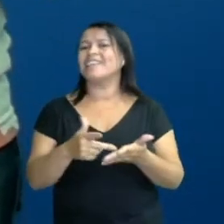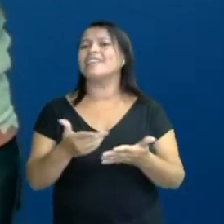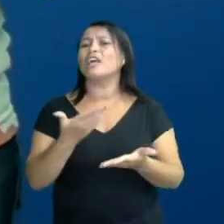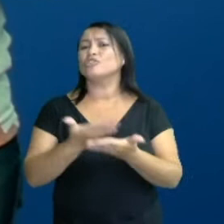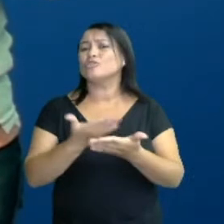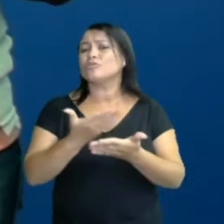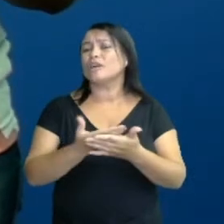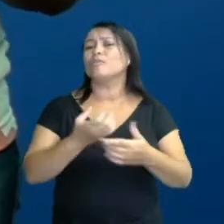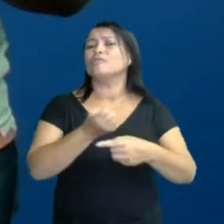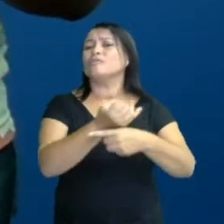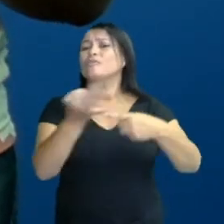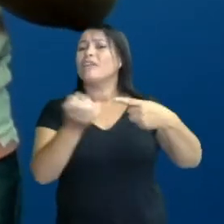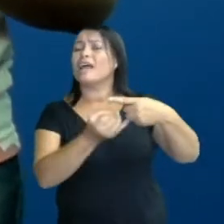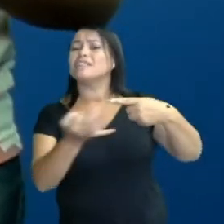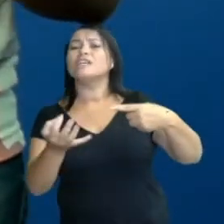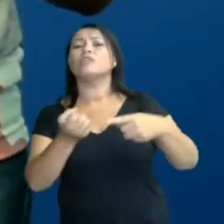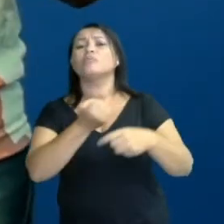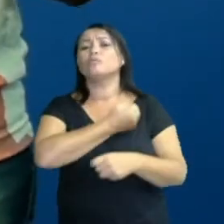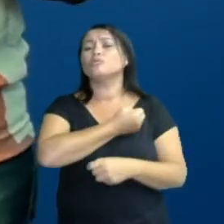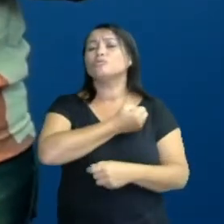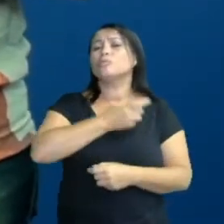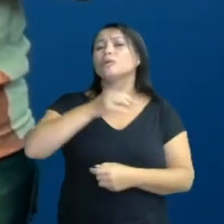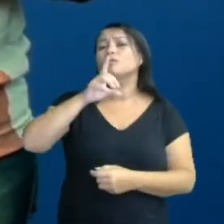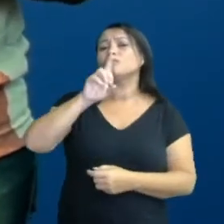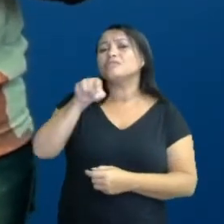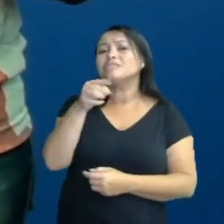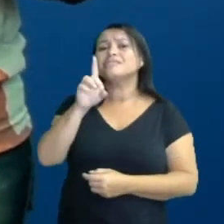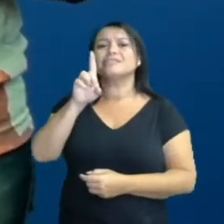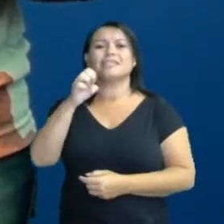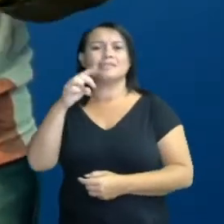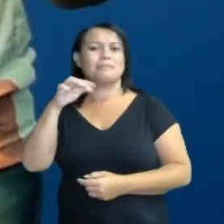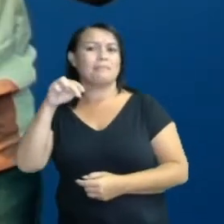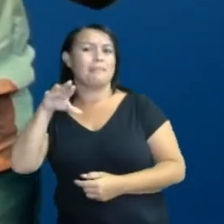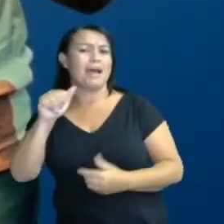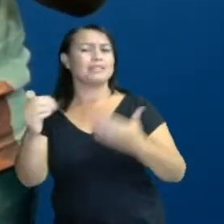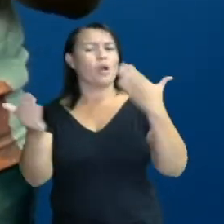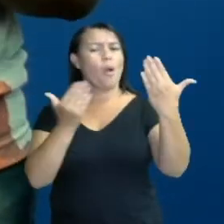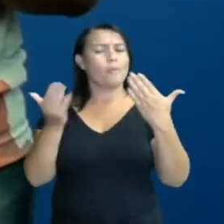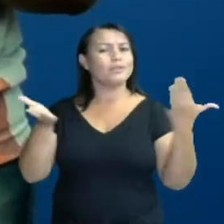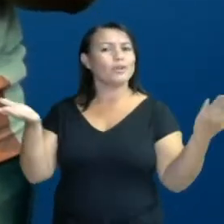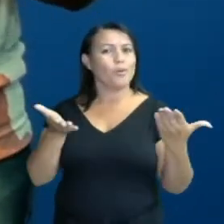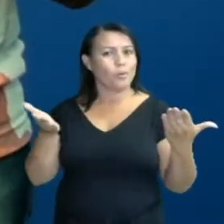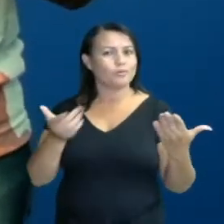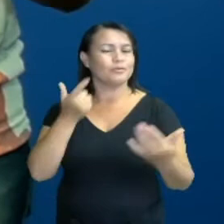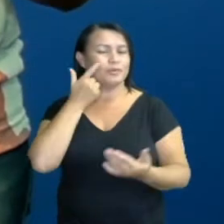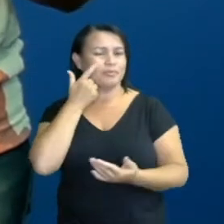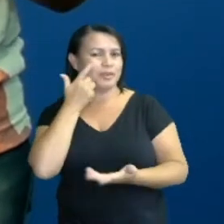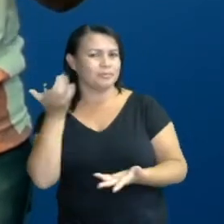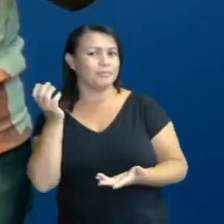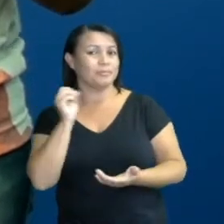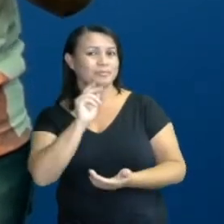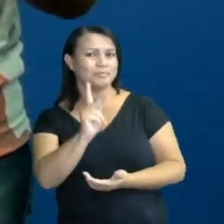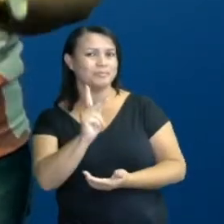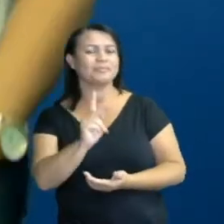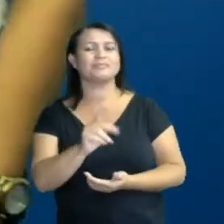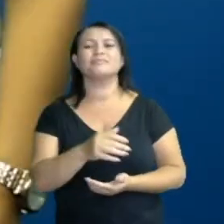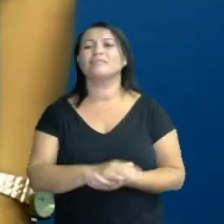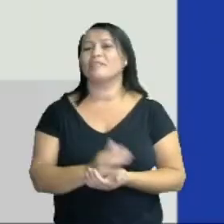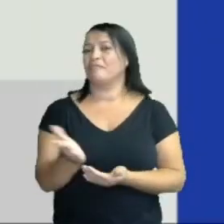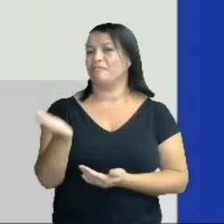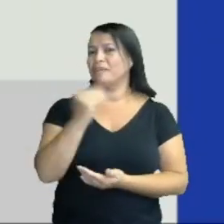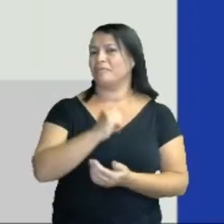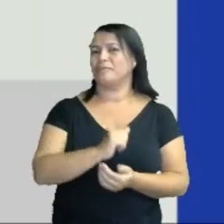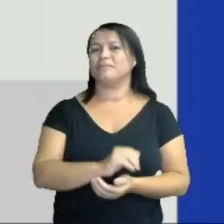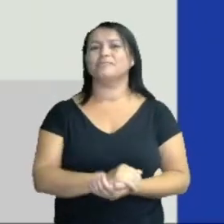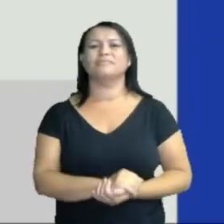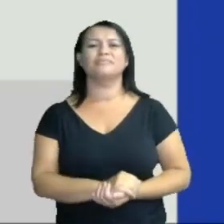Estudamos fração, estudamos os números decimais e hoje nós vamos fazer a comparação deles, ok? Então, vem